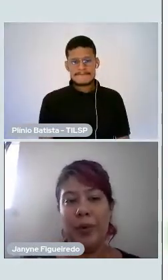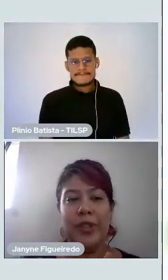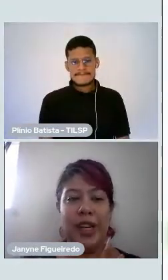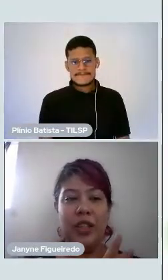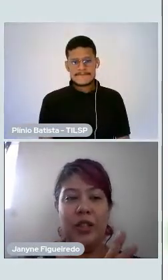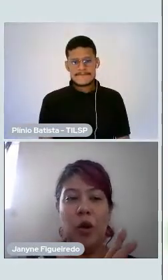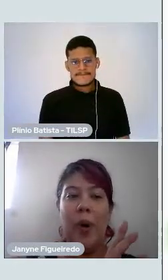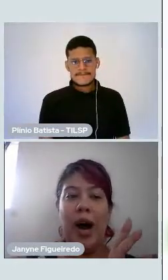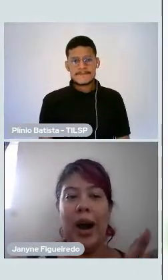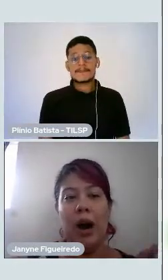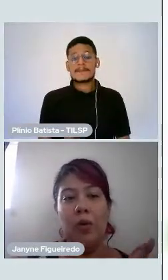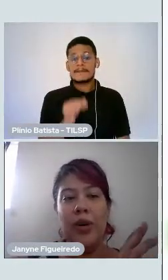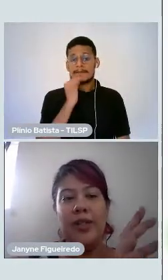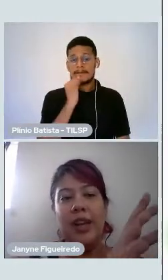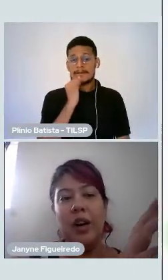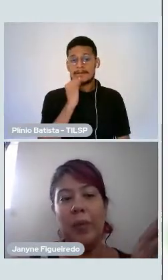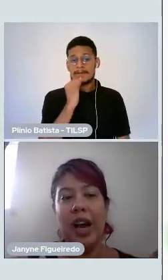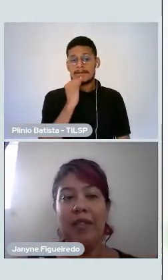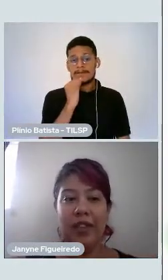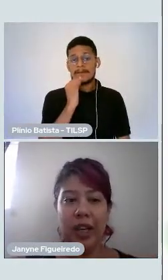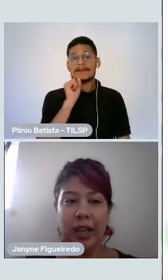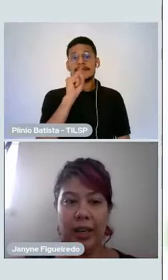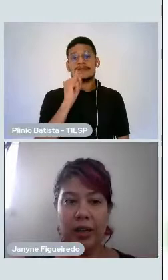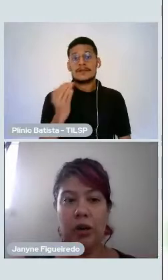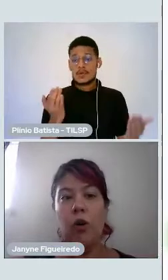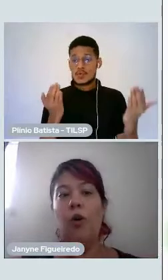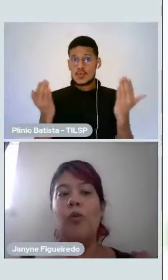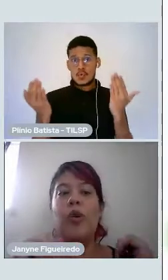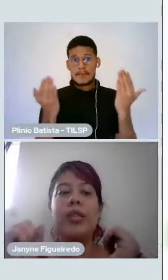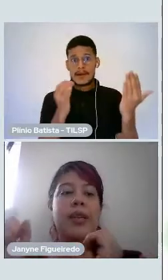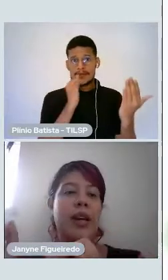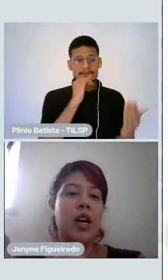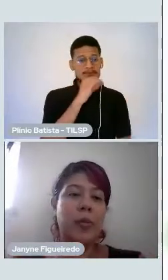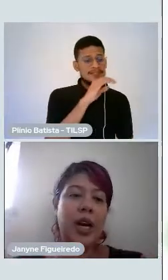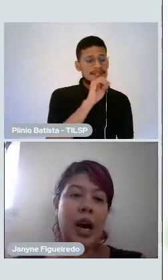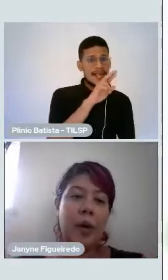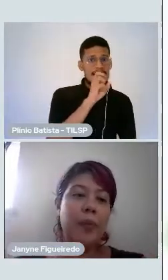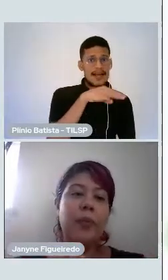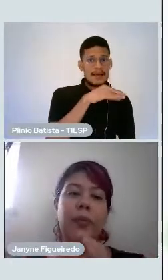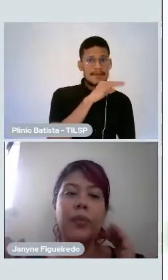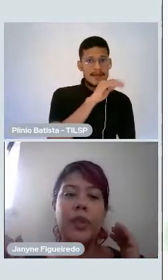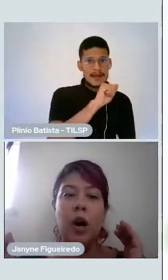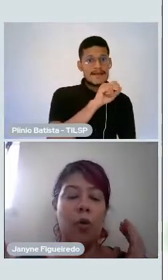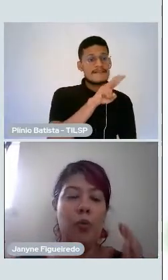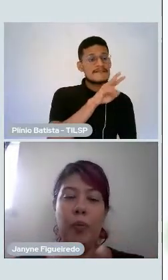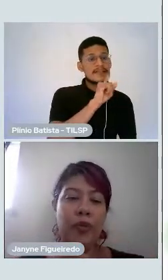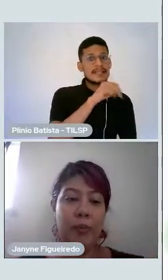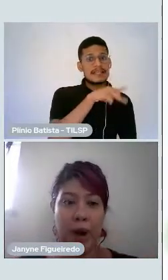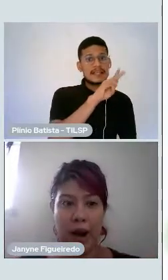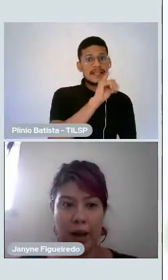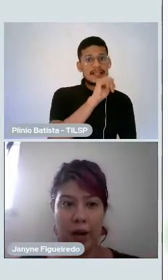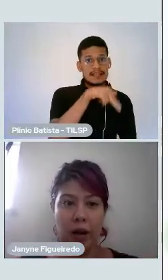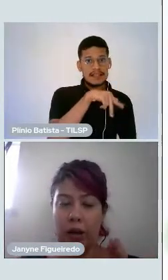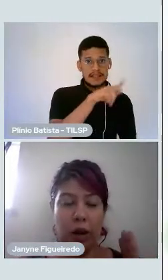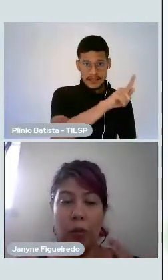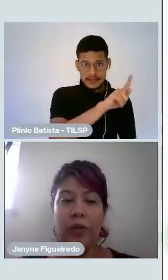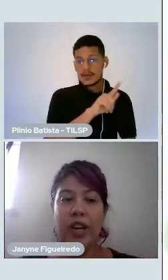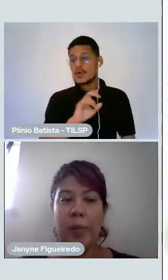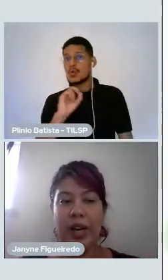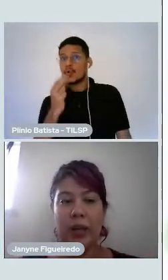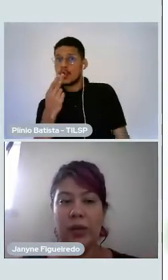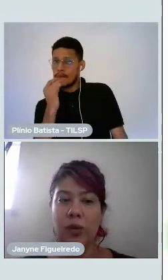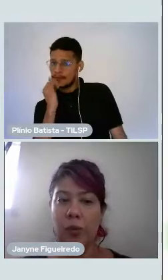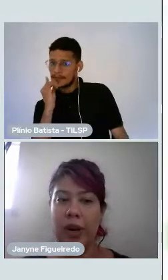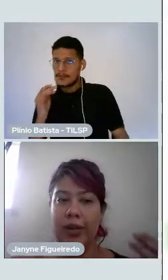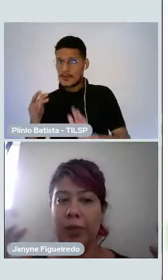Por exemplo, se a gente comparar uma cerâmica viking com uma cerâmica de algum povo maia, de algum